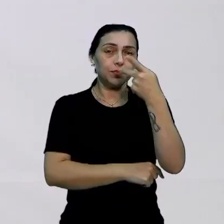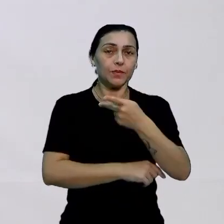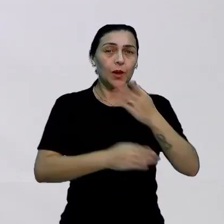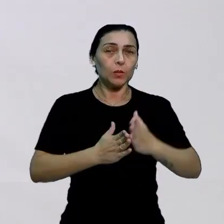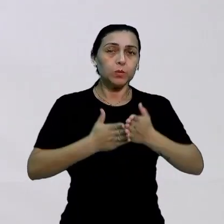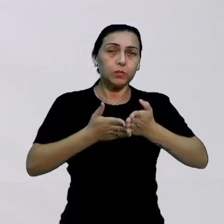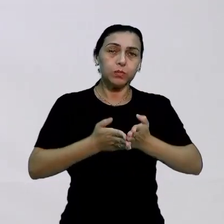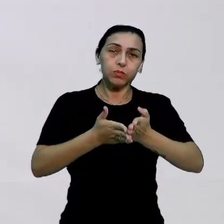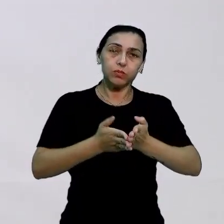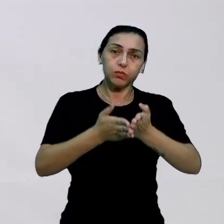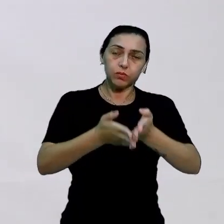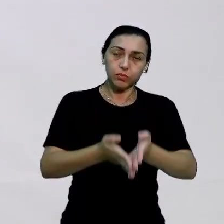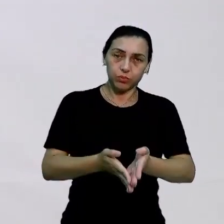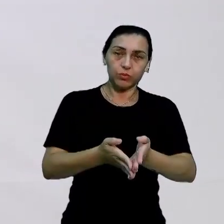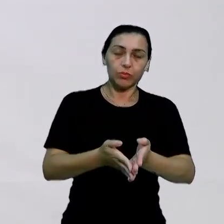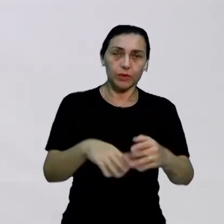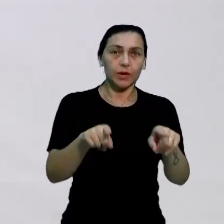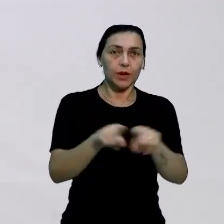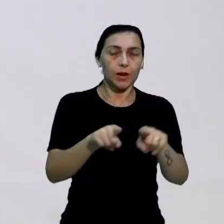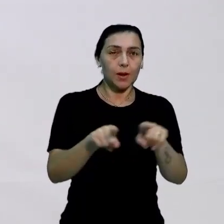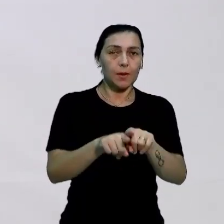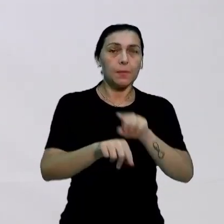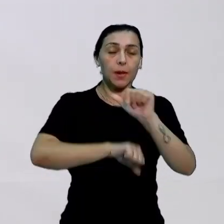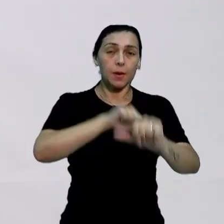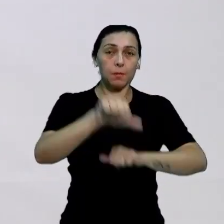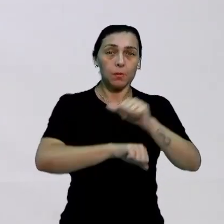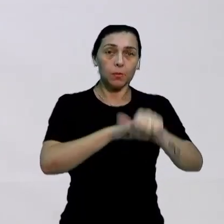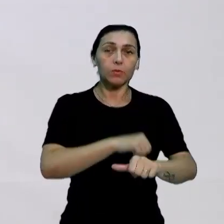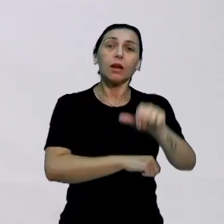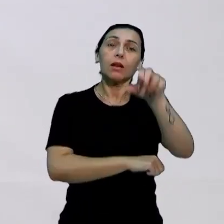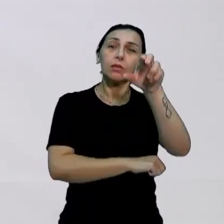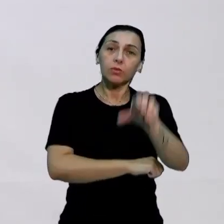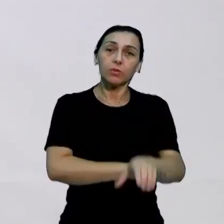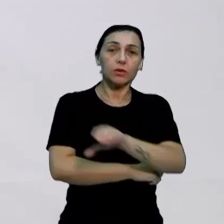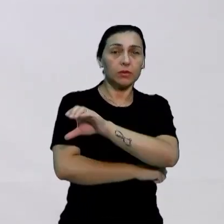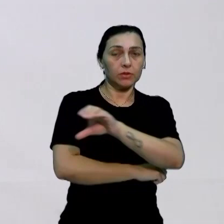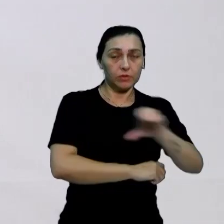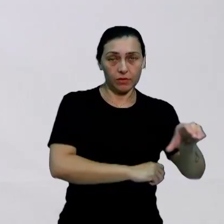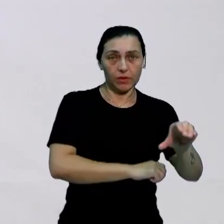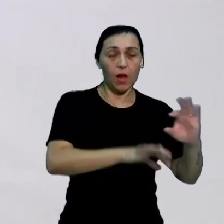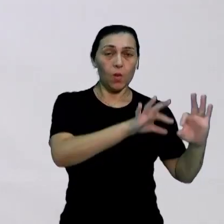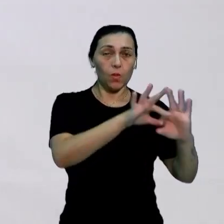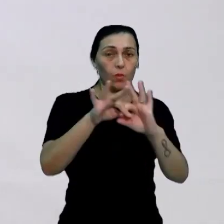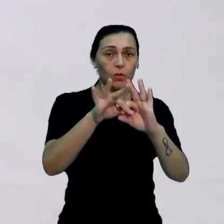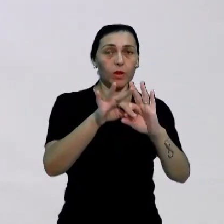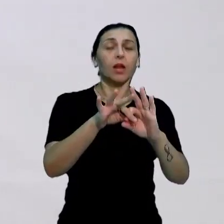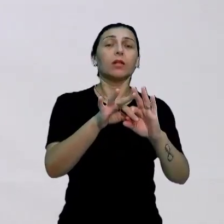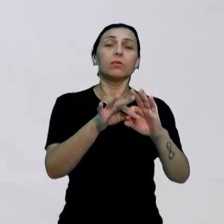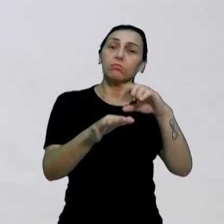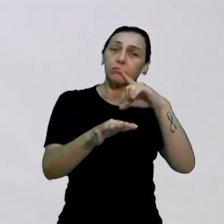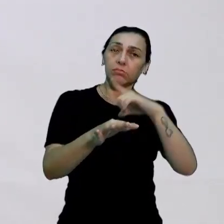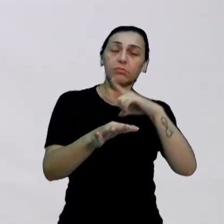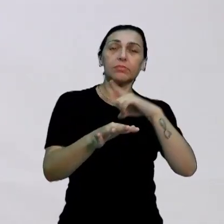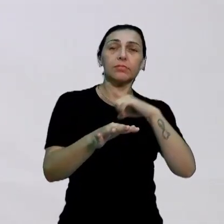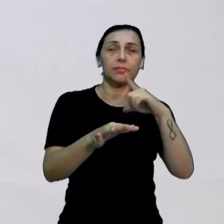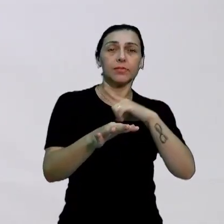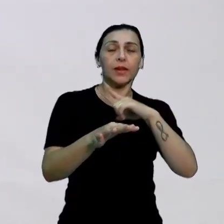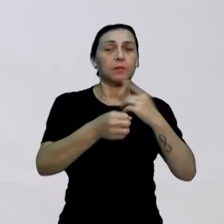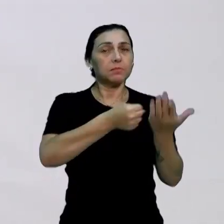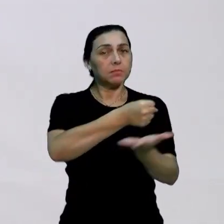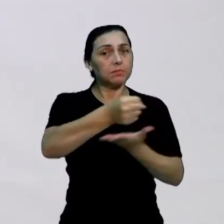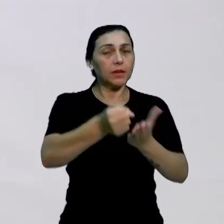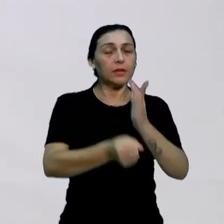grandes navegações e da Contra-Reforma Católica, que é o contexto em que está inserida